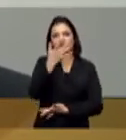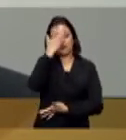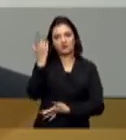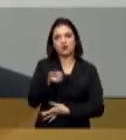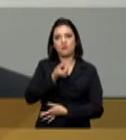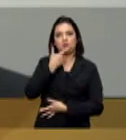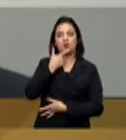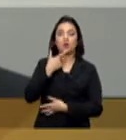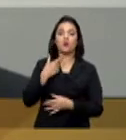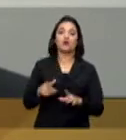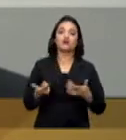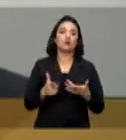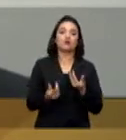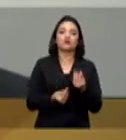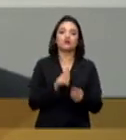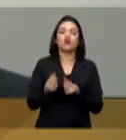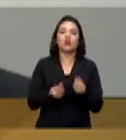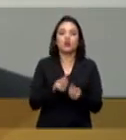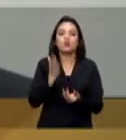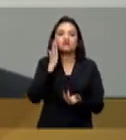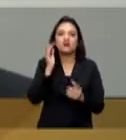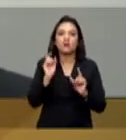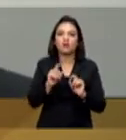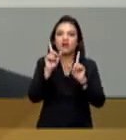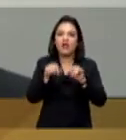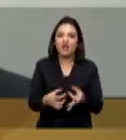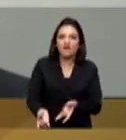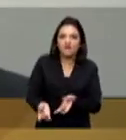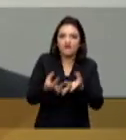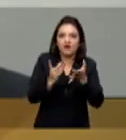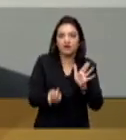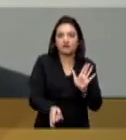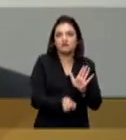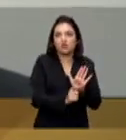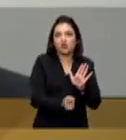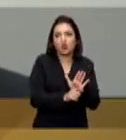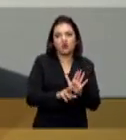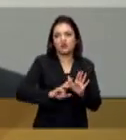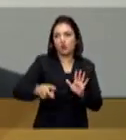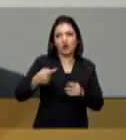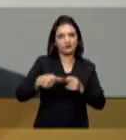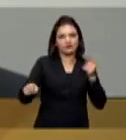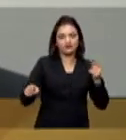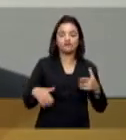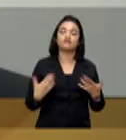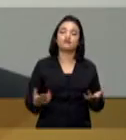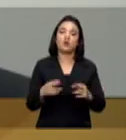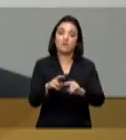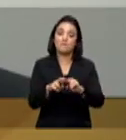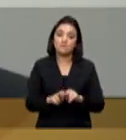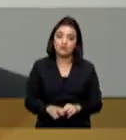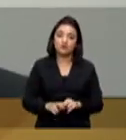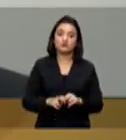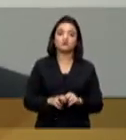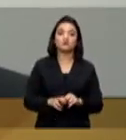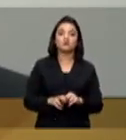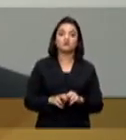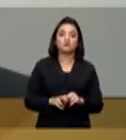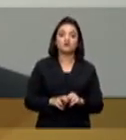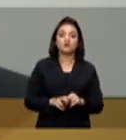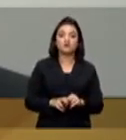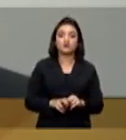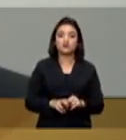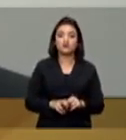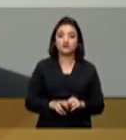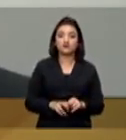não sendo possível o enquadramento do fato como tráfico de drogas. Desse modo, pela existência de elemento comum,